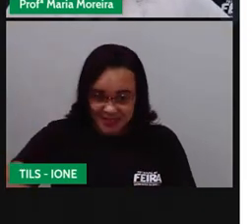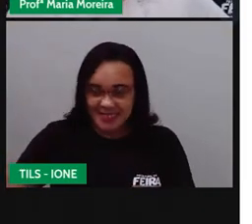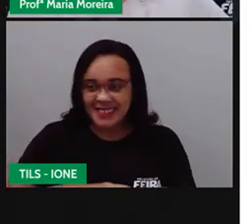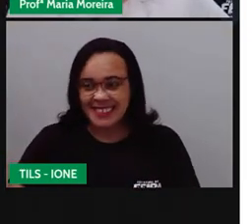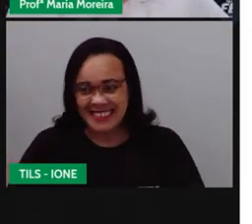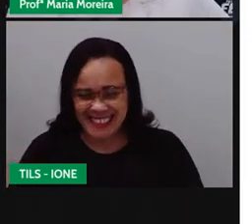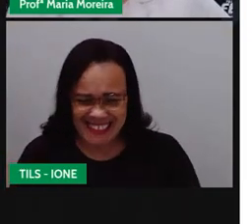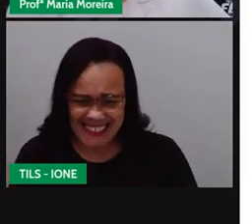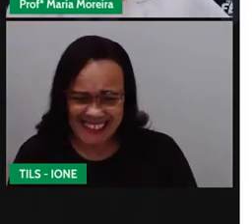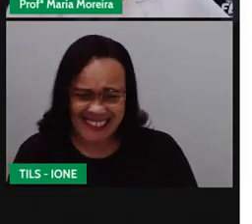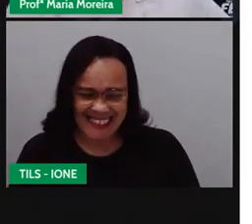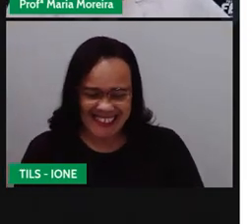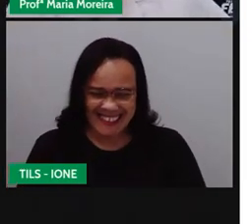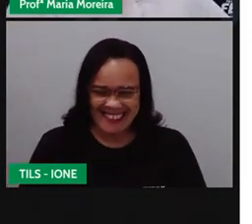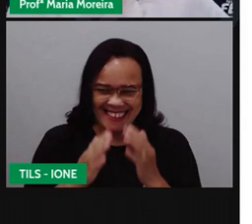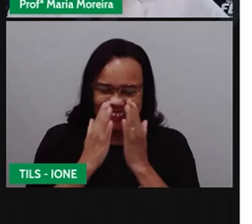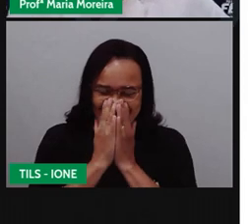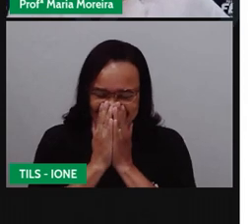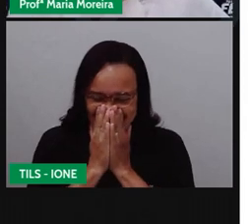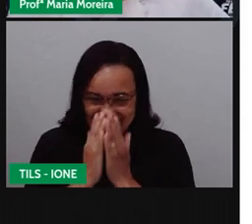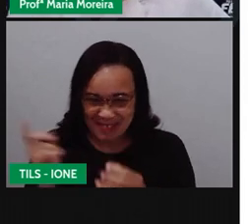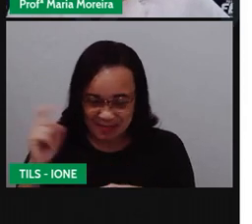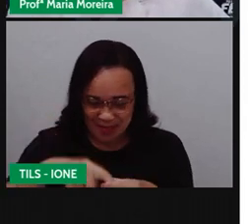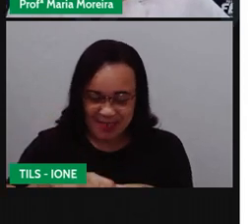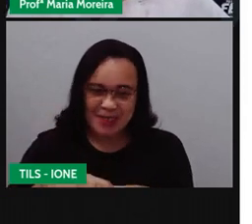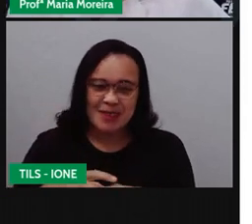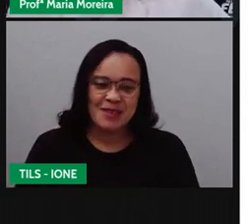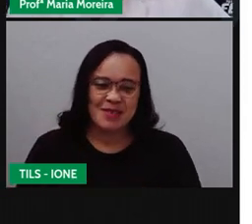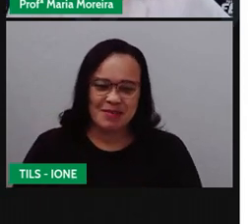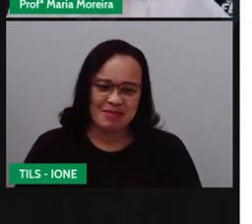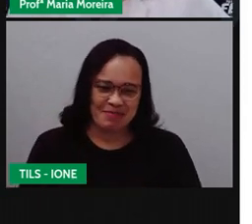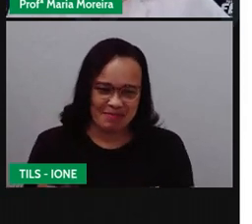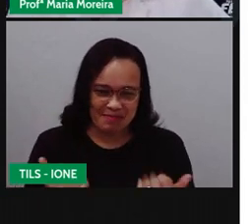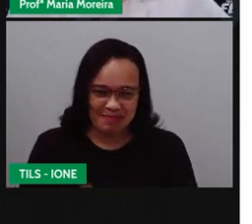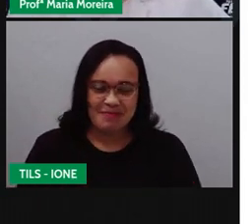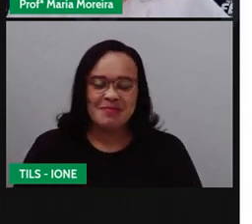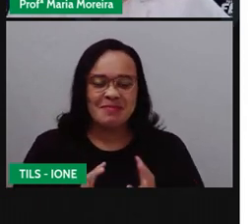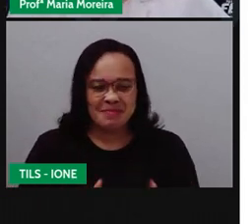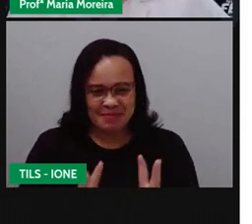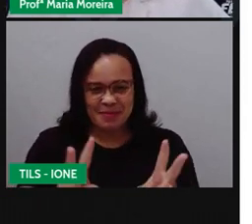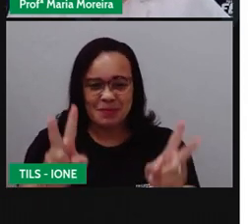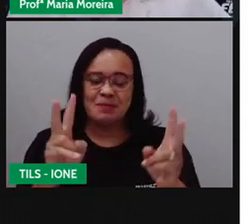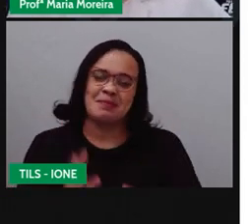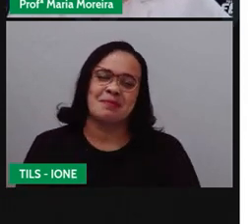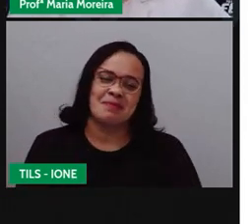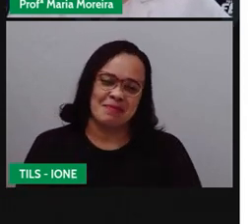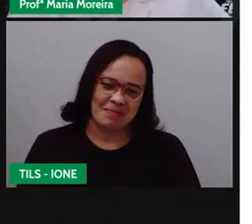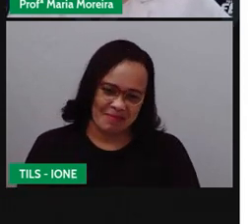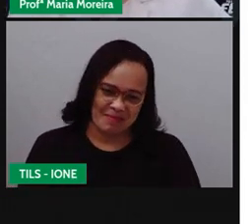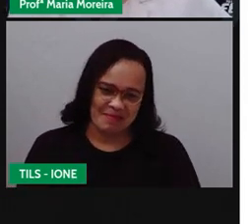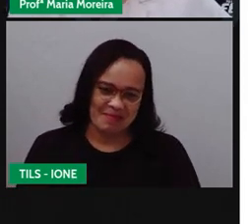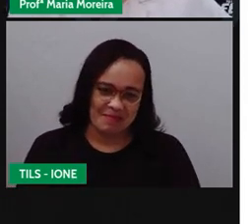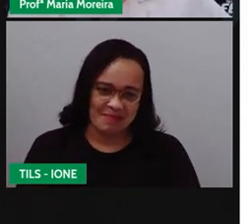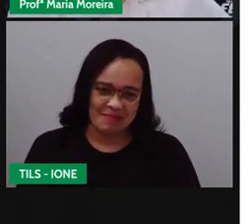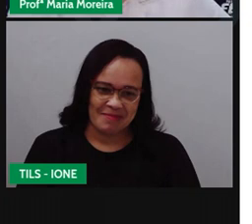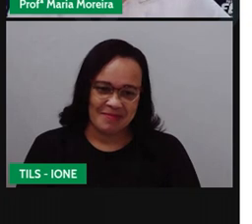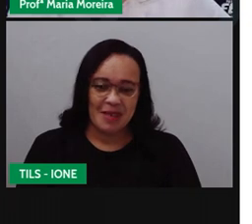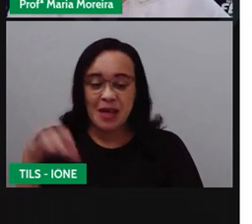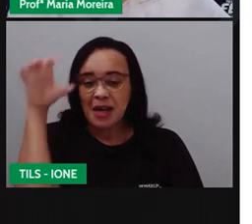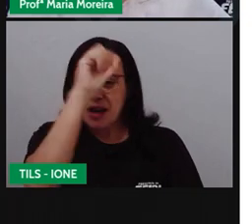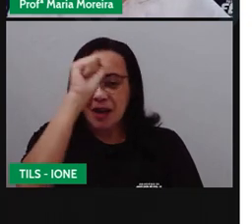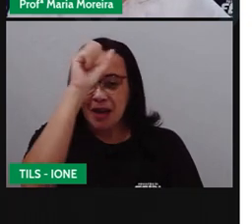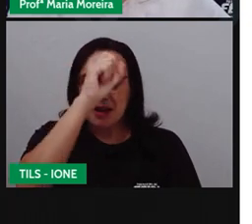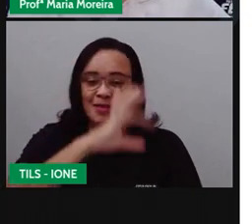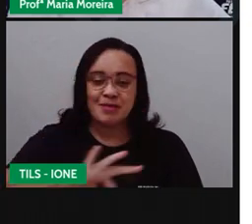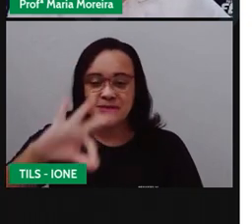Voltamos aí, Oi, voltamos. Vamos lá? Continuando, né? E aí, aprenderam tudo